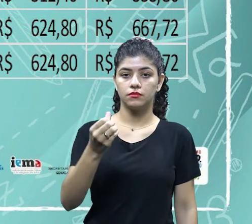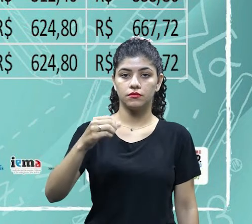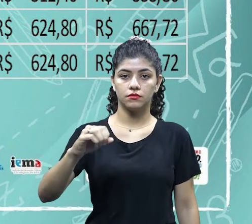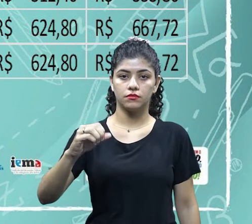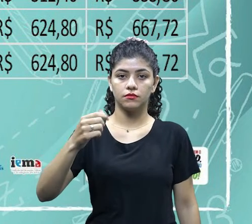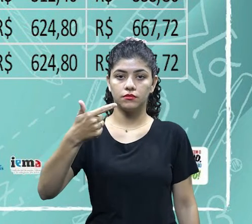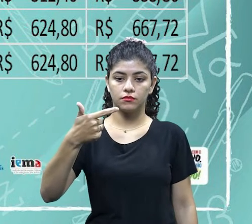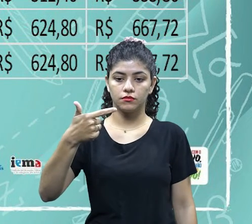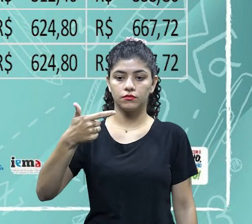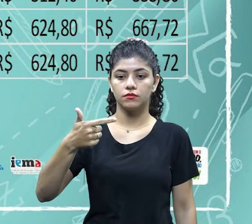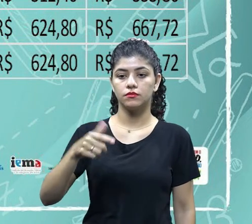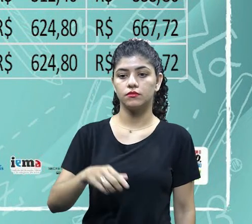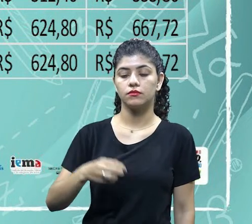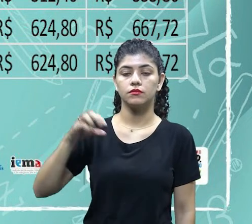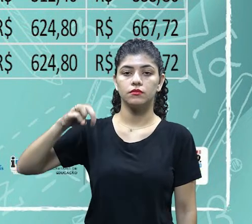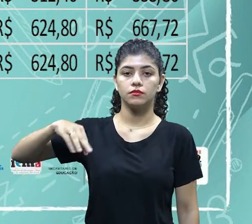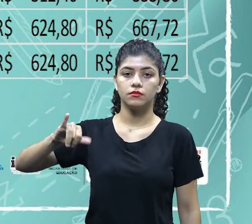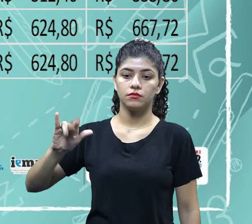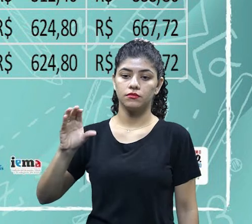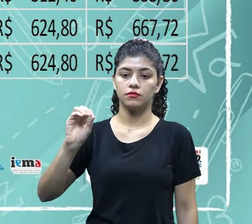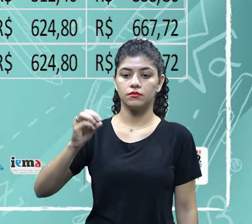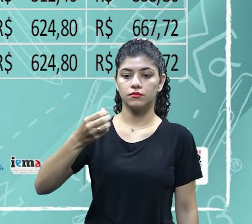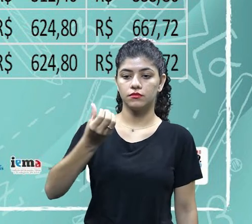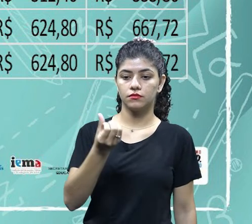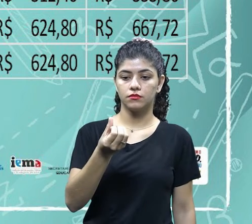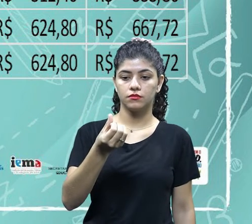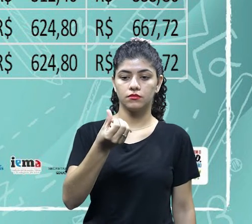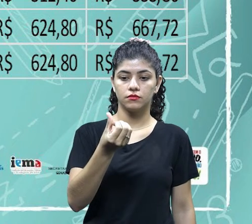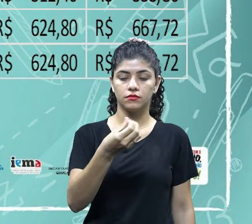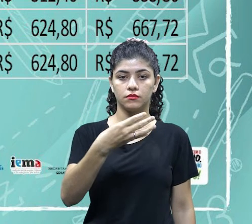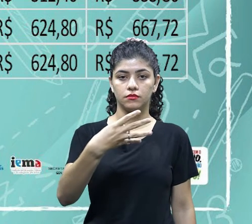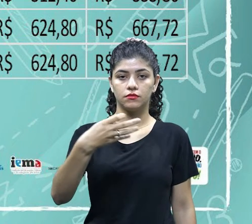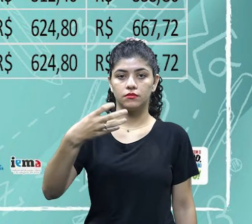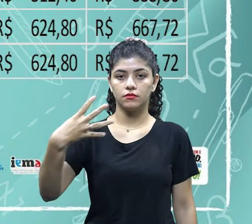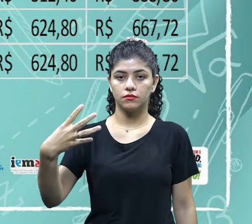495,00. Abril, R$ 602,80. Maio, R$